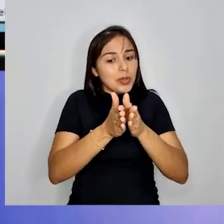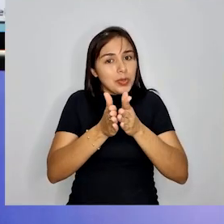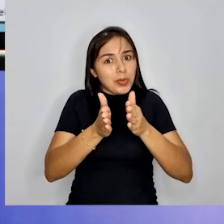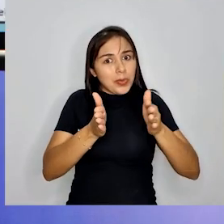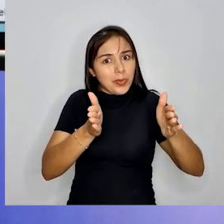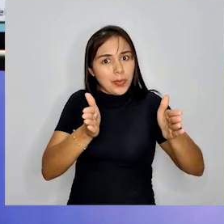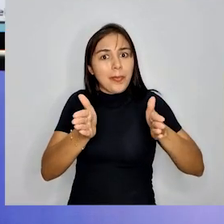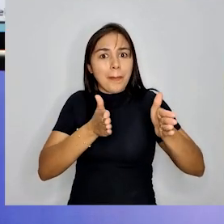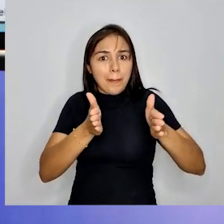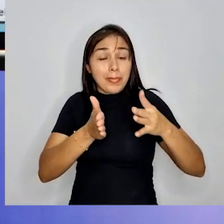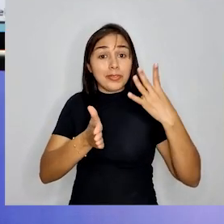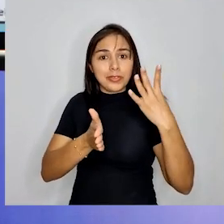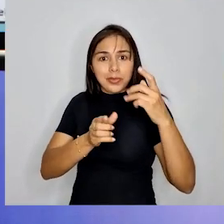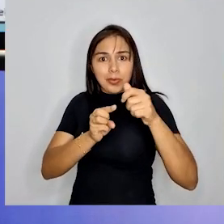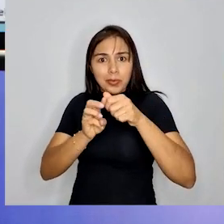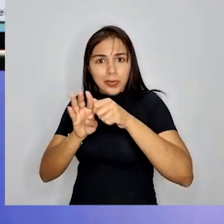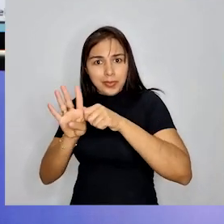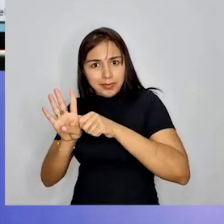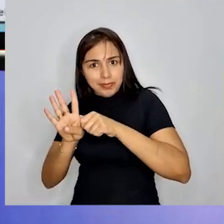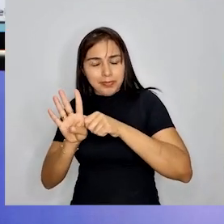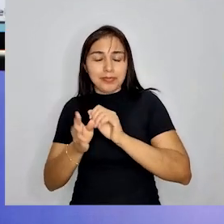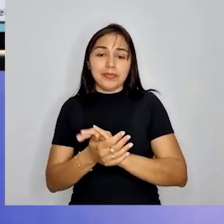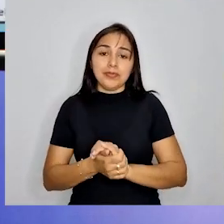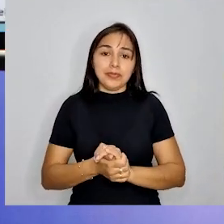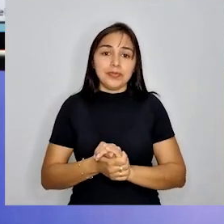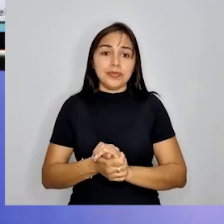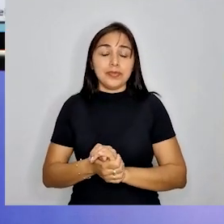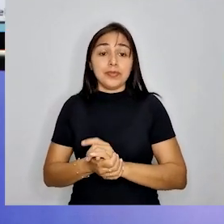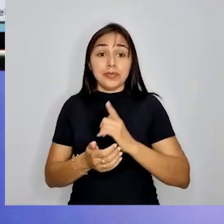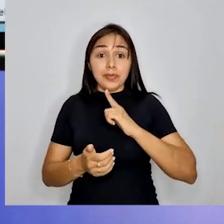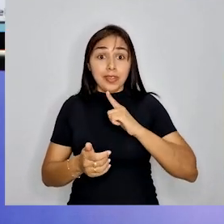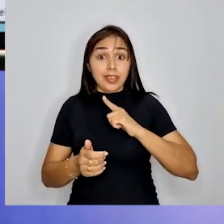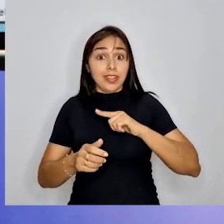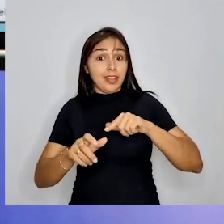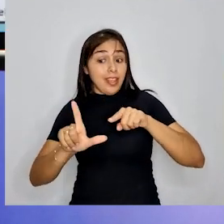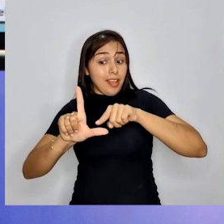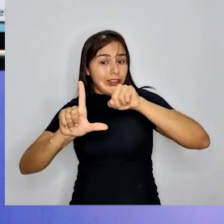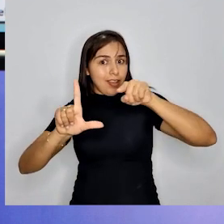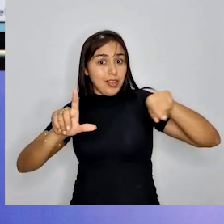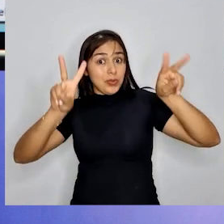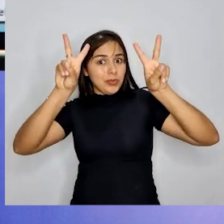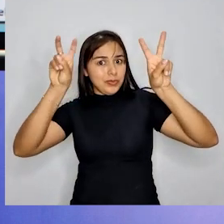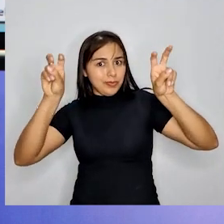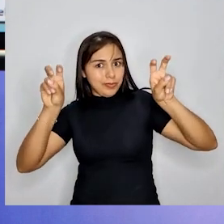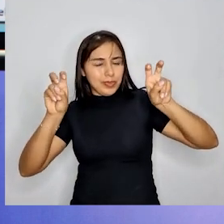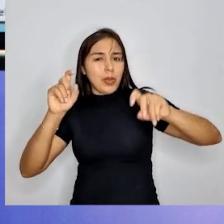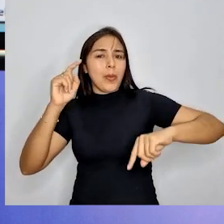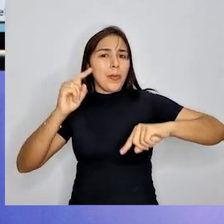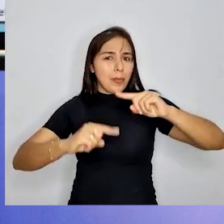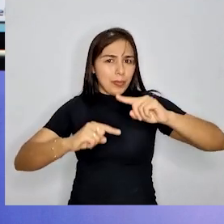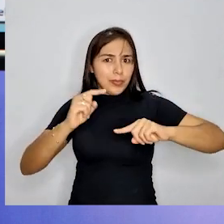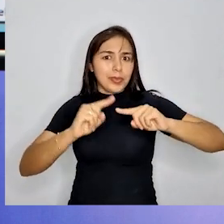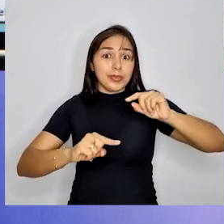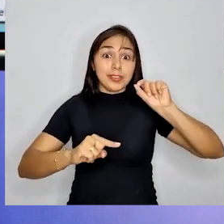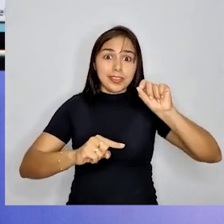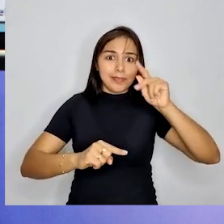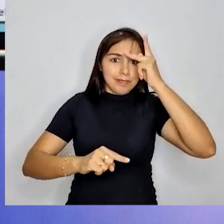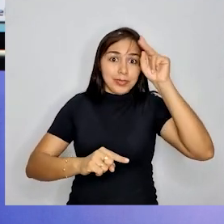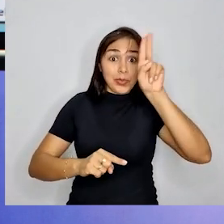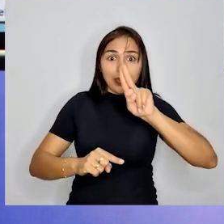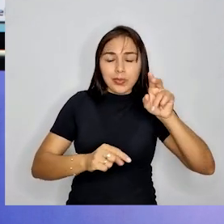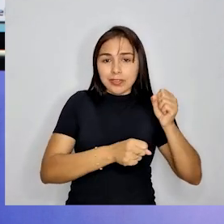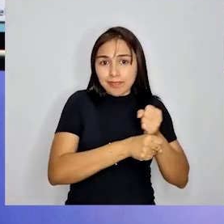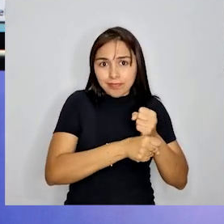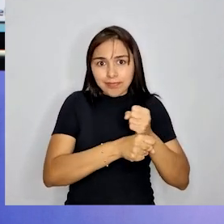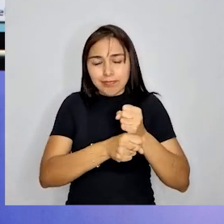então aqui a gente tem o título bem de consumo duráveis adquiridos Nos últimos quatro